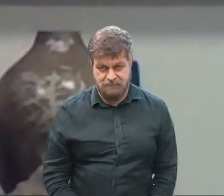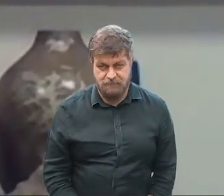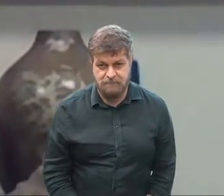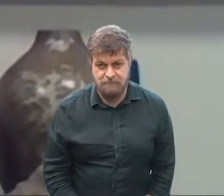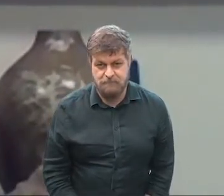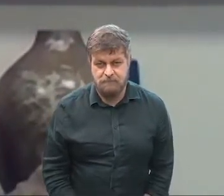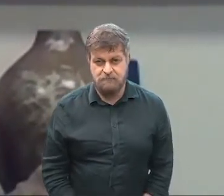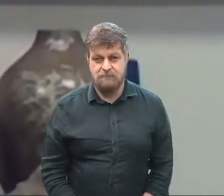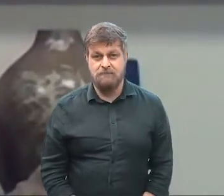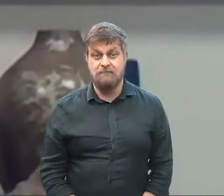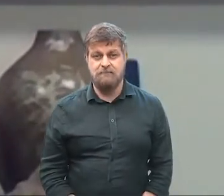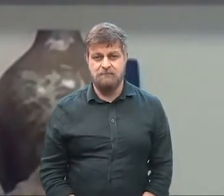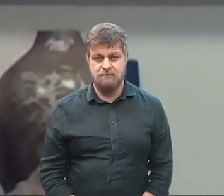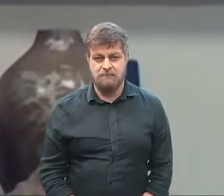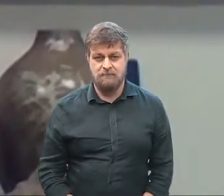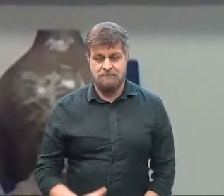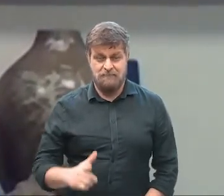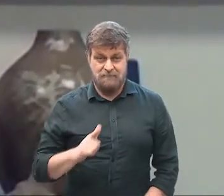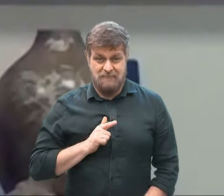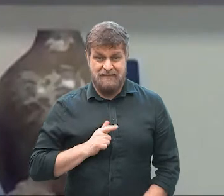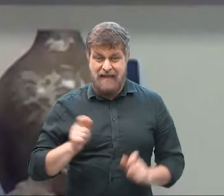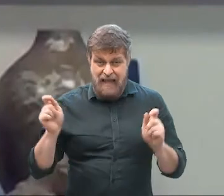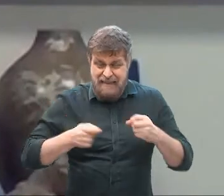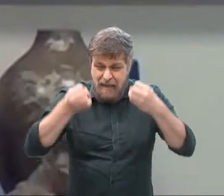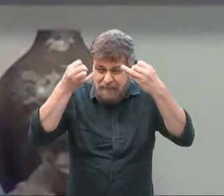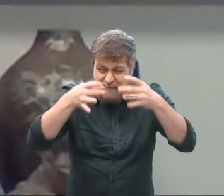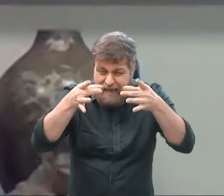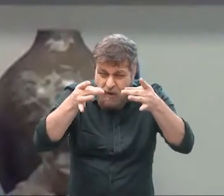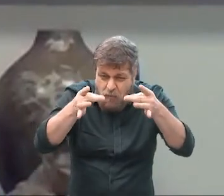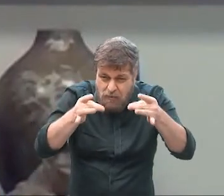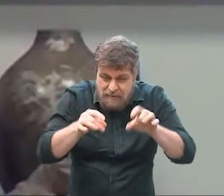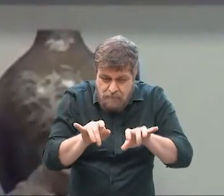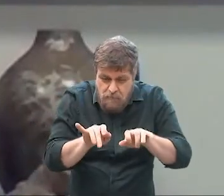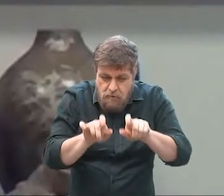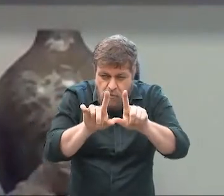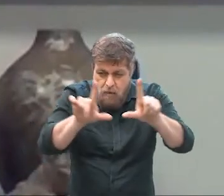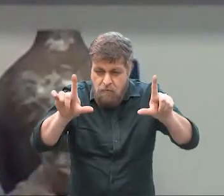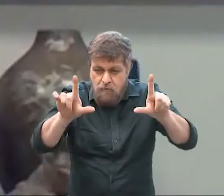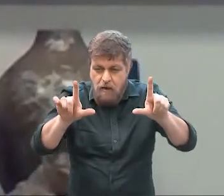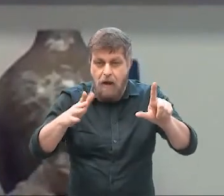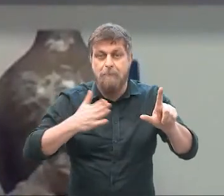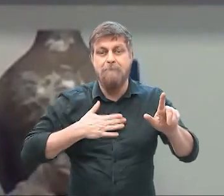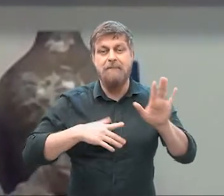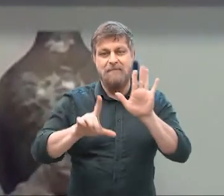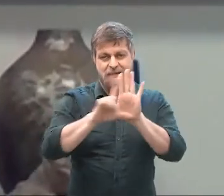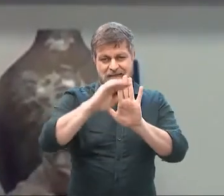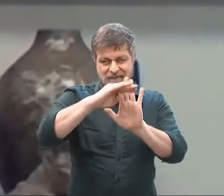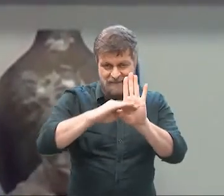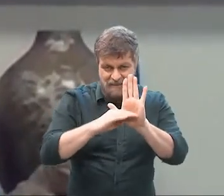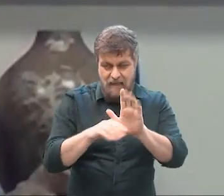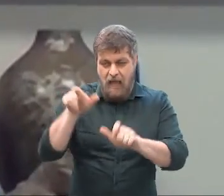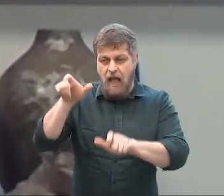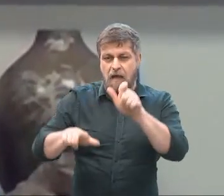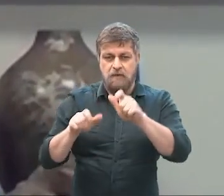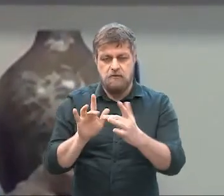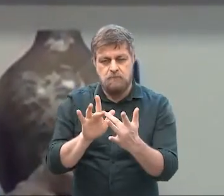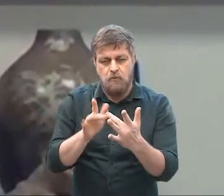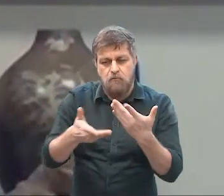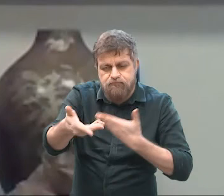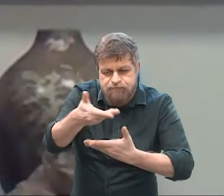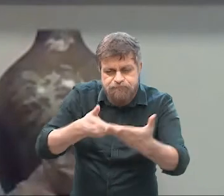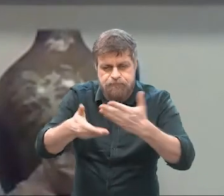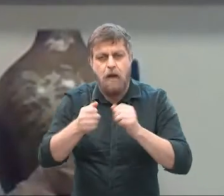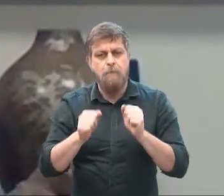www.cirilo.com.br, ele acaba, de alguma maneira, explicando todos os meus projetos de leis. E lá o cidadão pode interagir comigo,